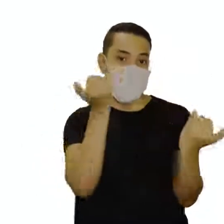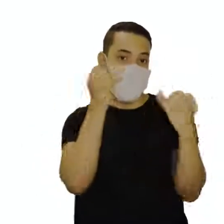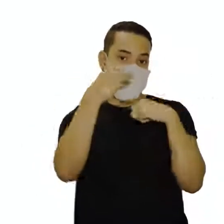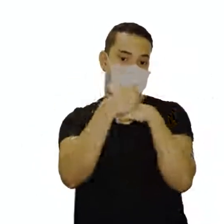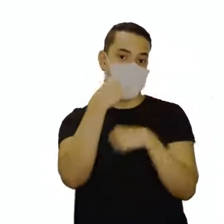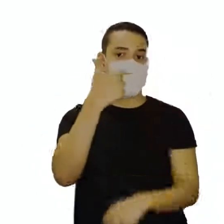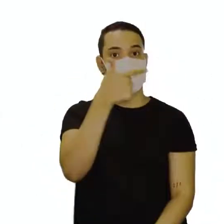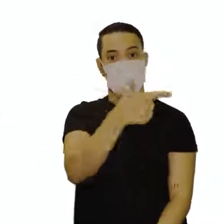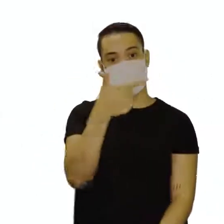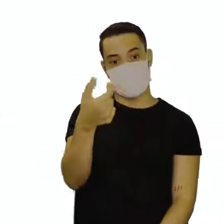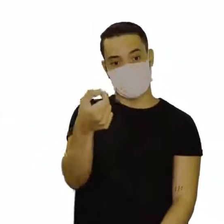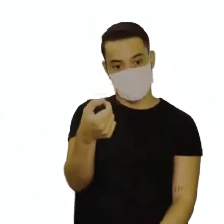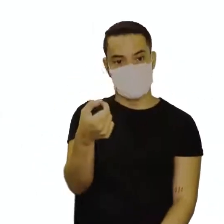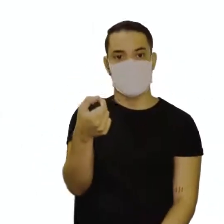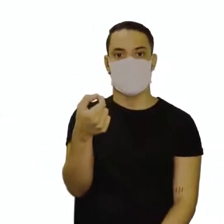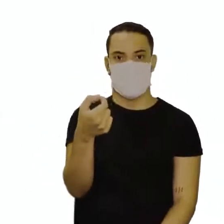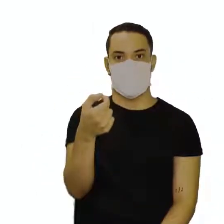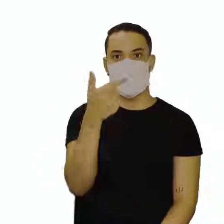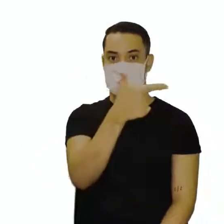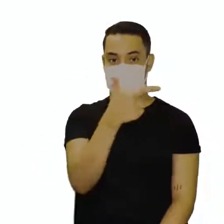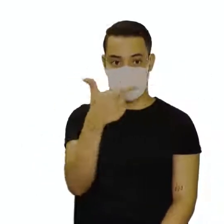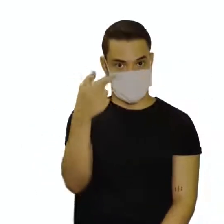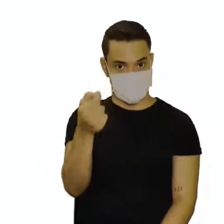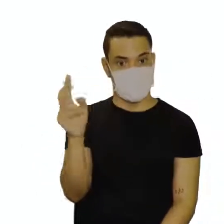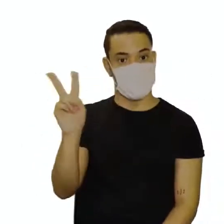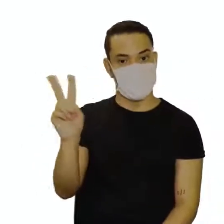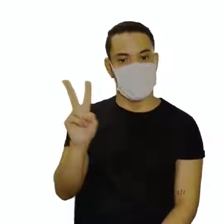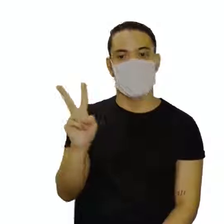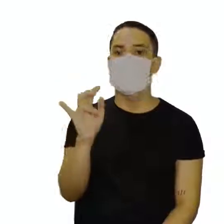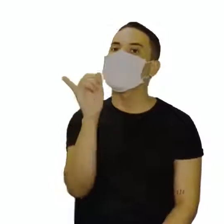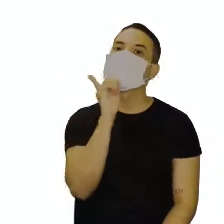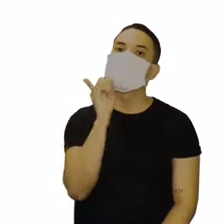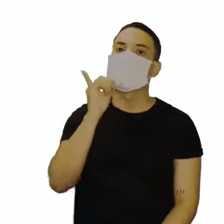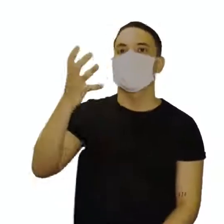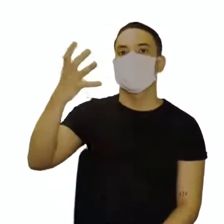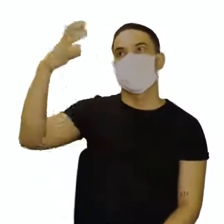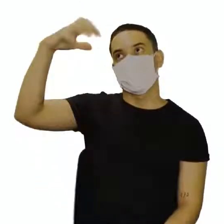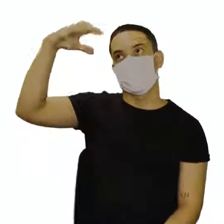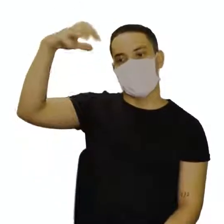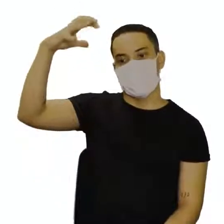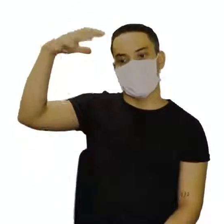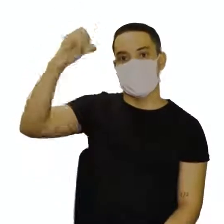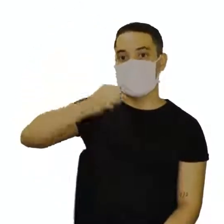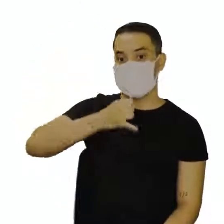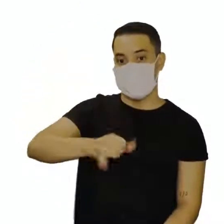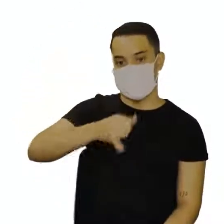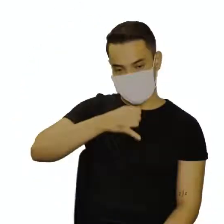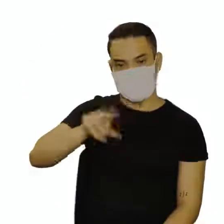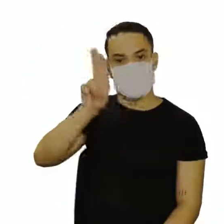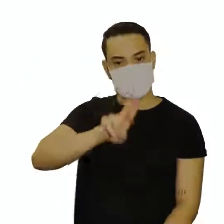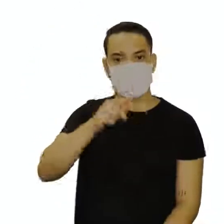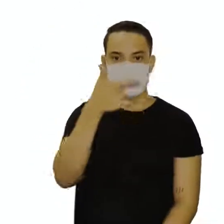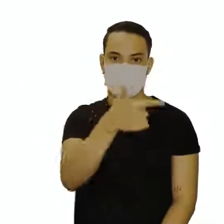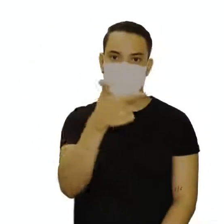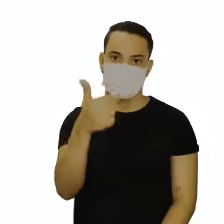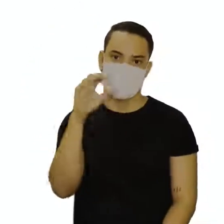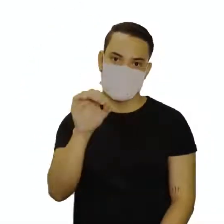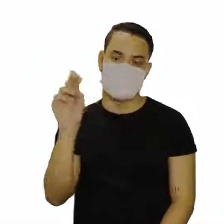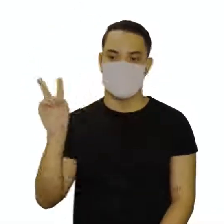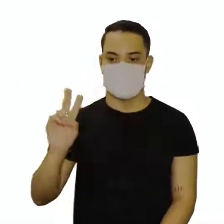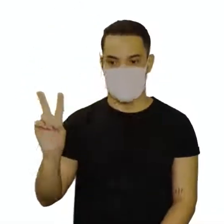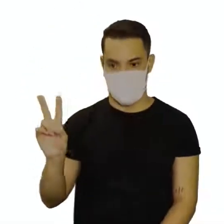de 220 volts. A maioria dos chuveiros elétricos usam a tensão de